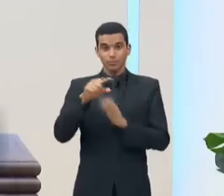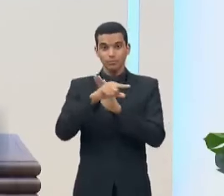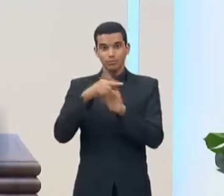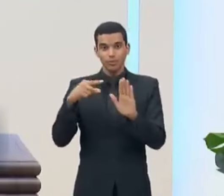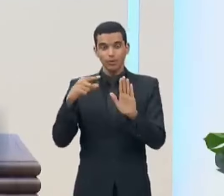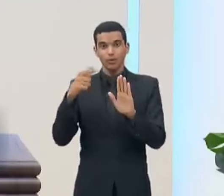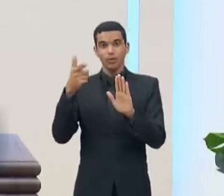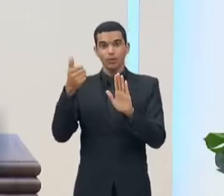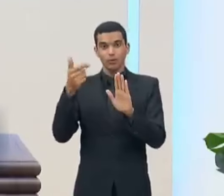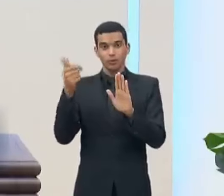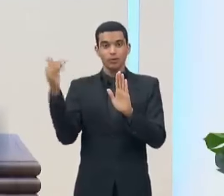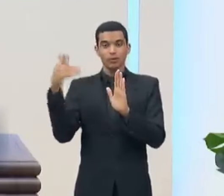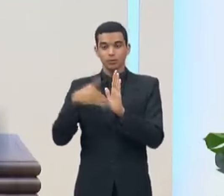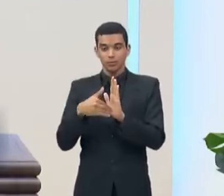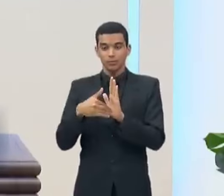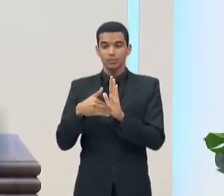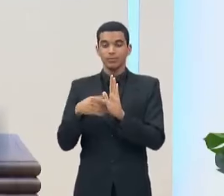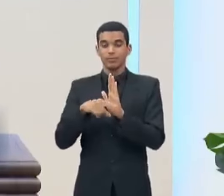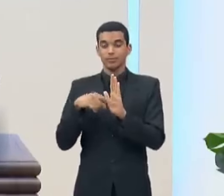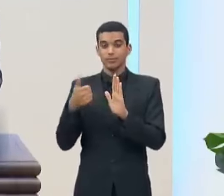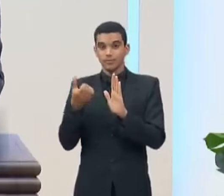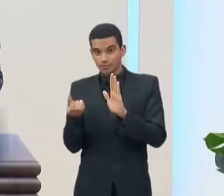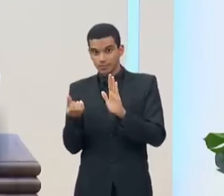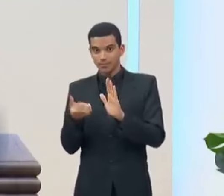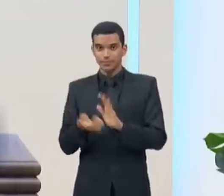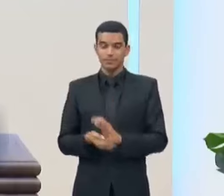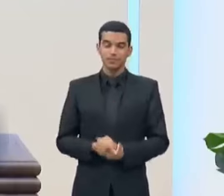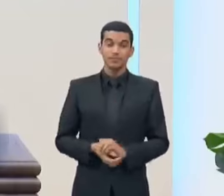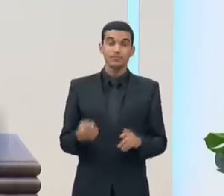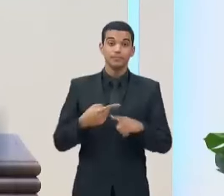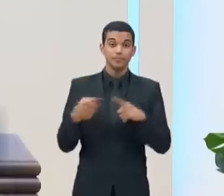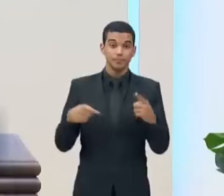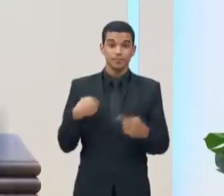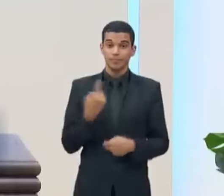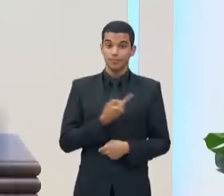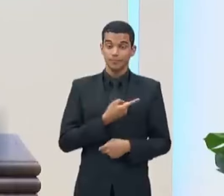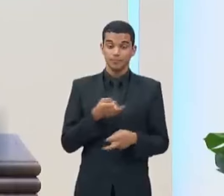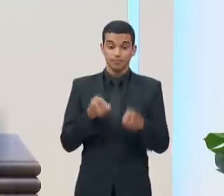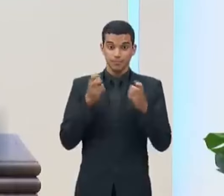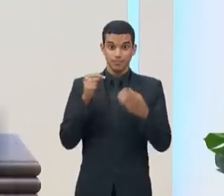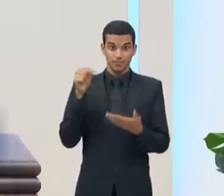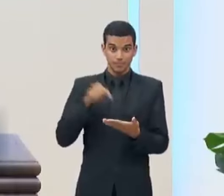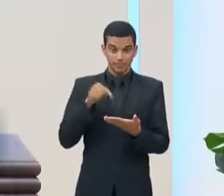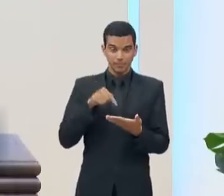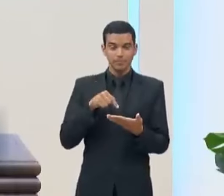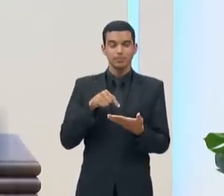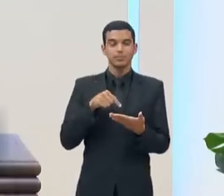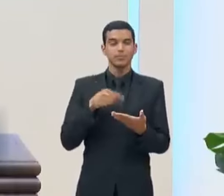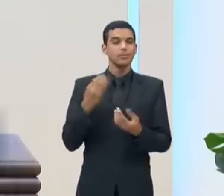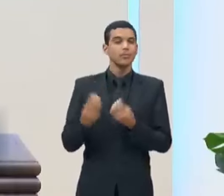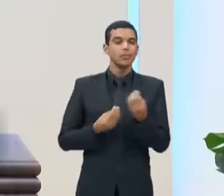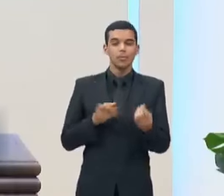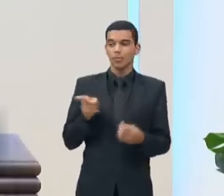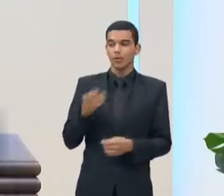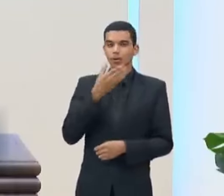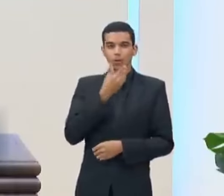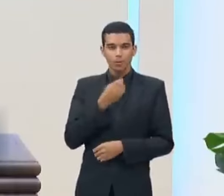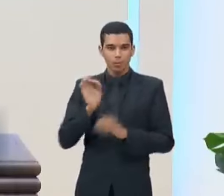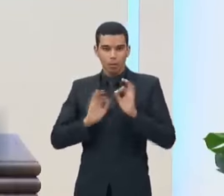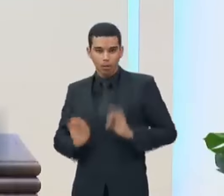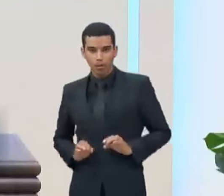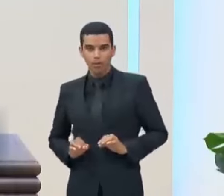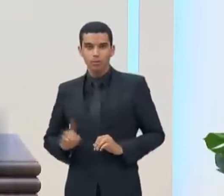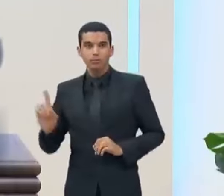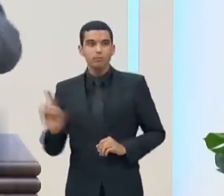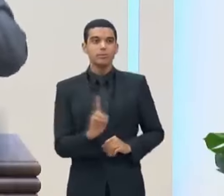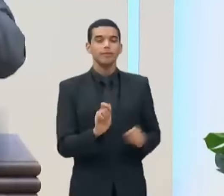de 12 a 16. Mas observamos aqui as ações daquele homem